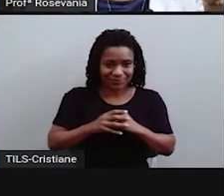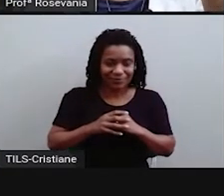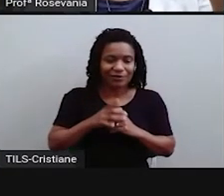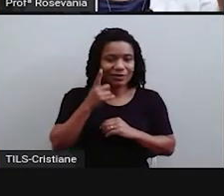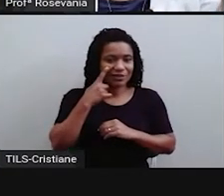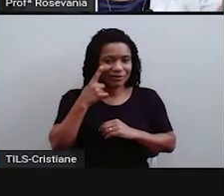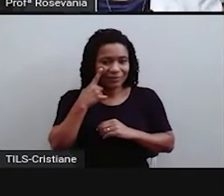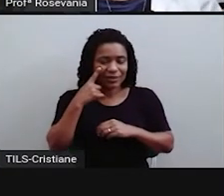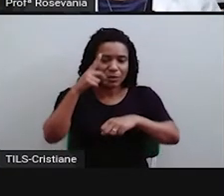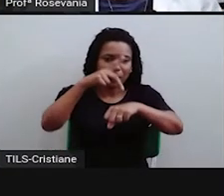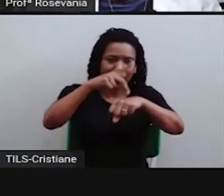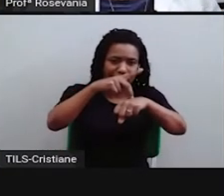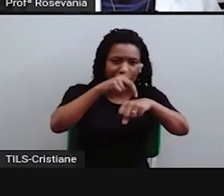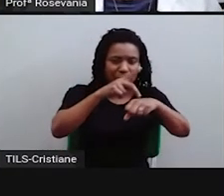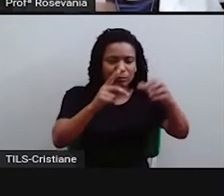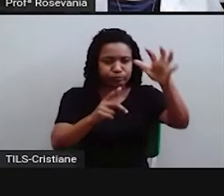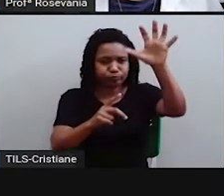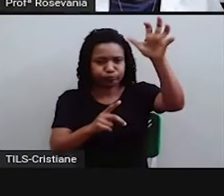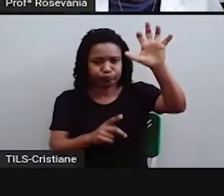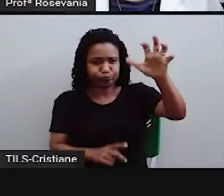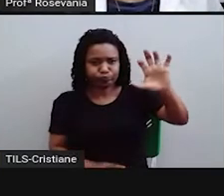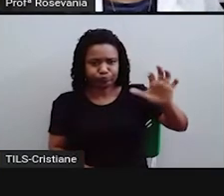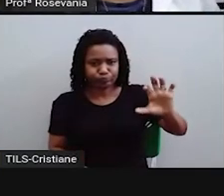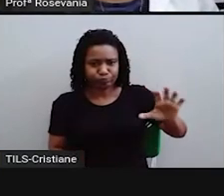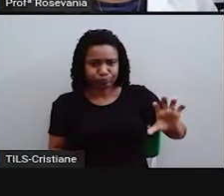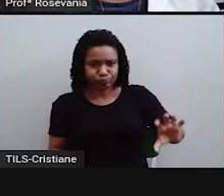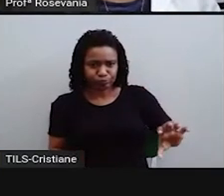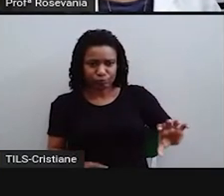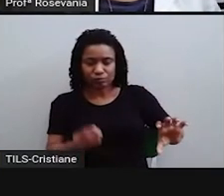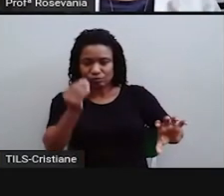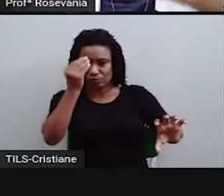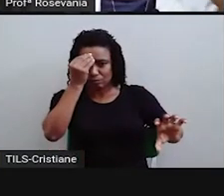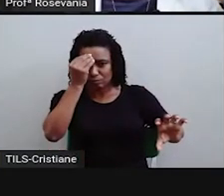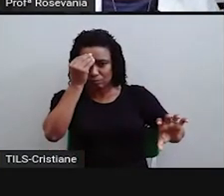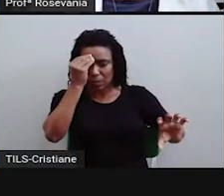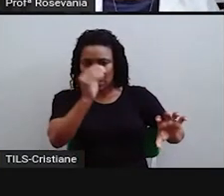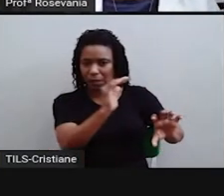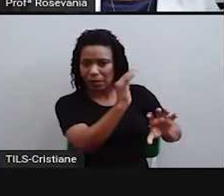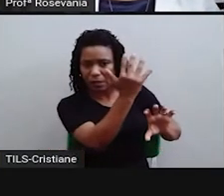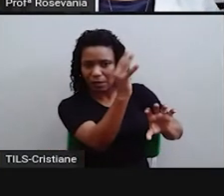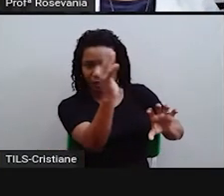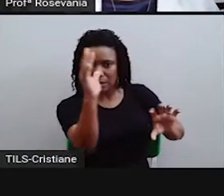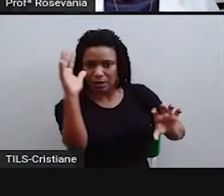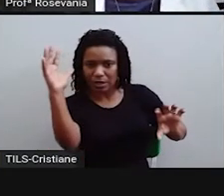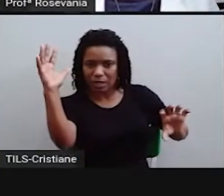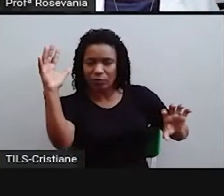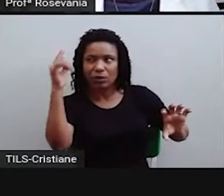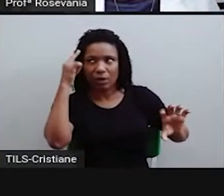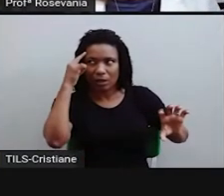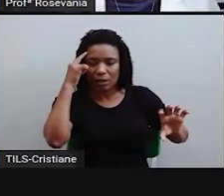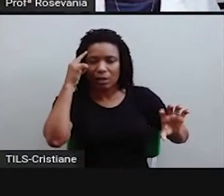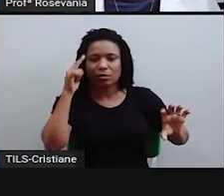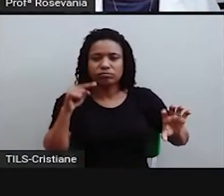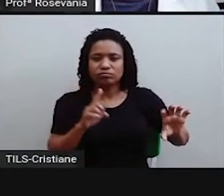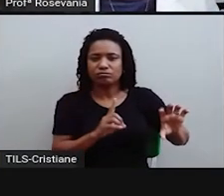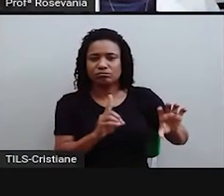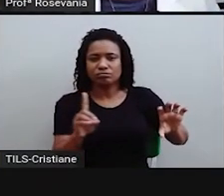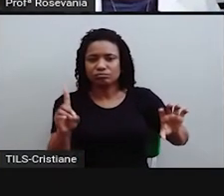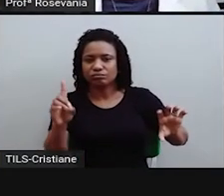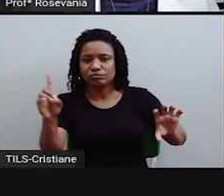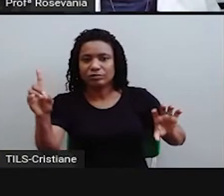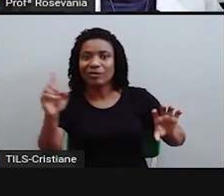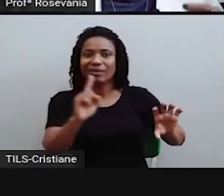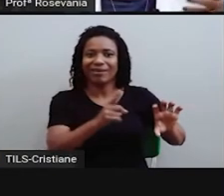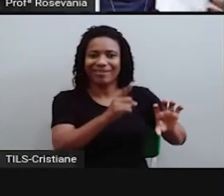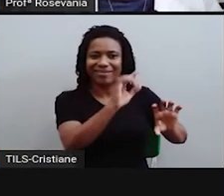a rocha ali, né, uma montanha que eu já passei, ou uma determinada árvore, ou o curso de um rio, até hoje,